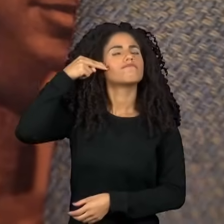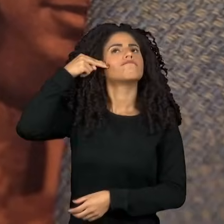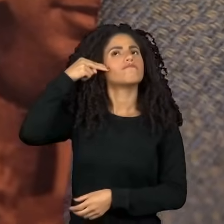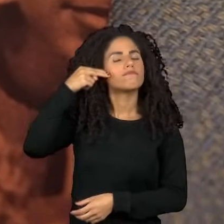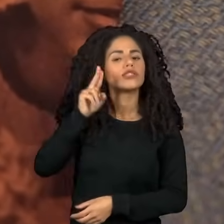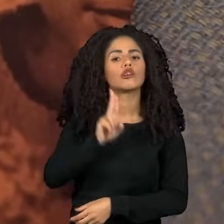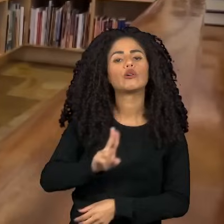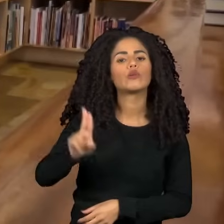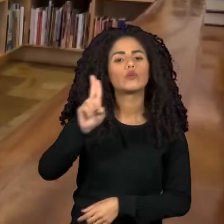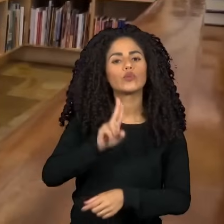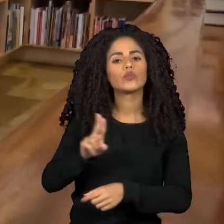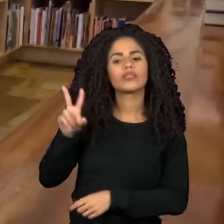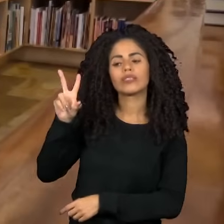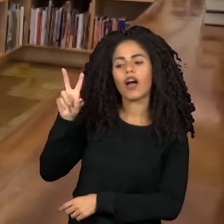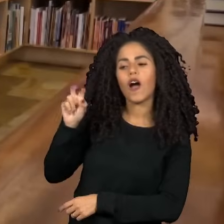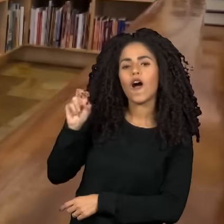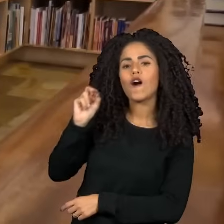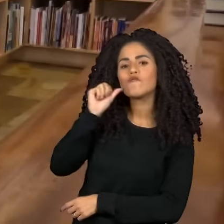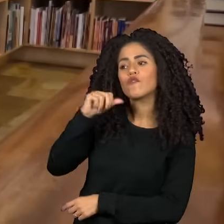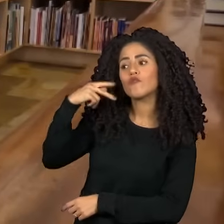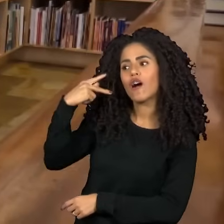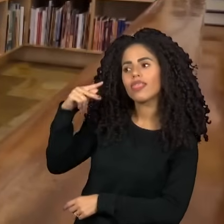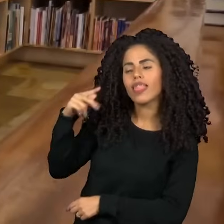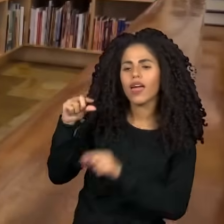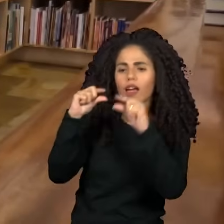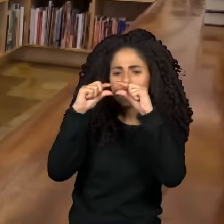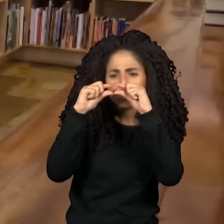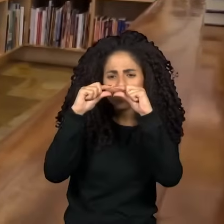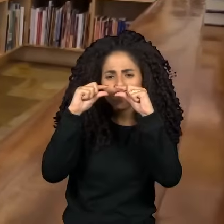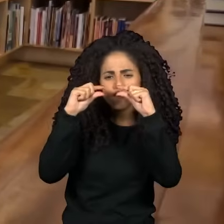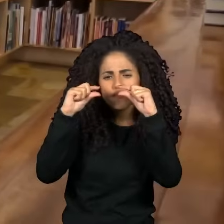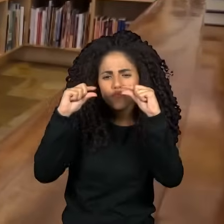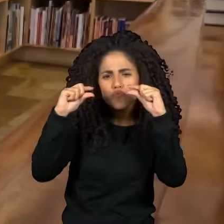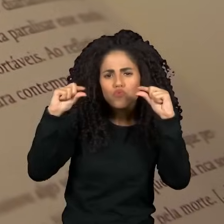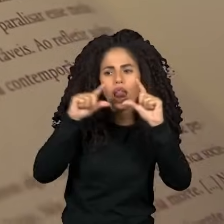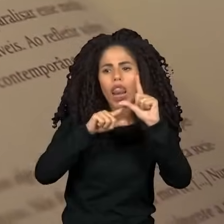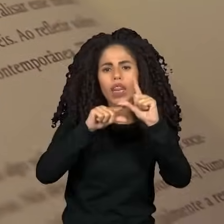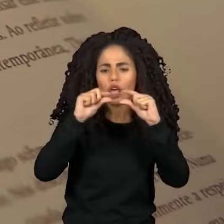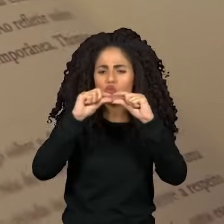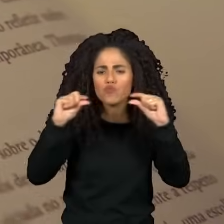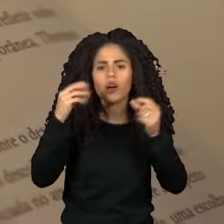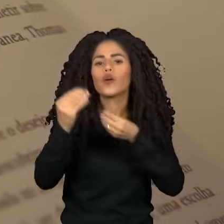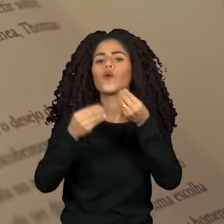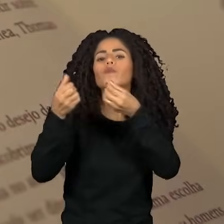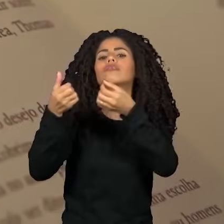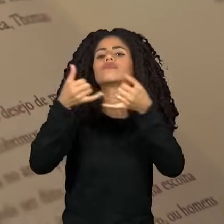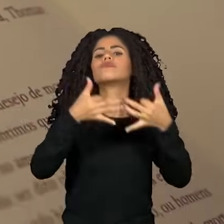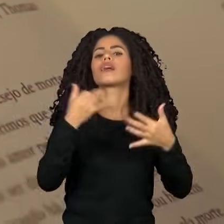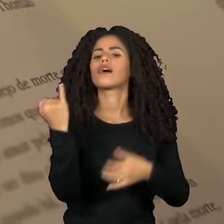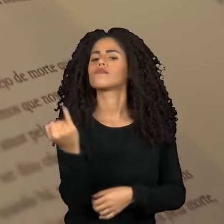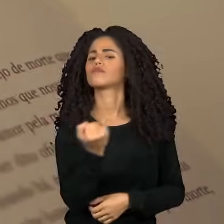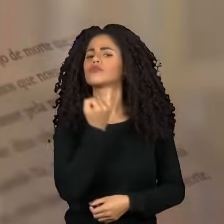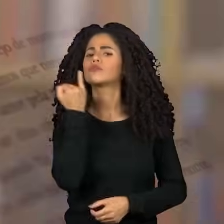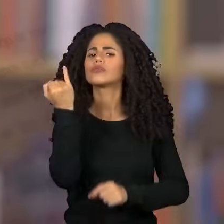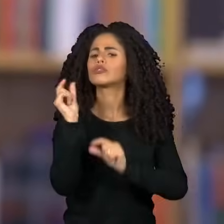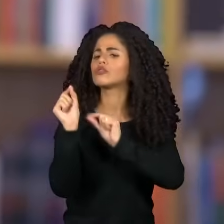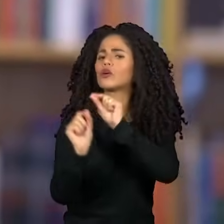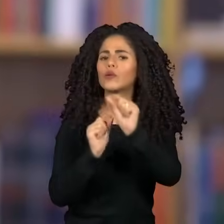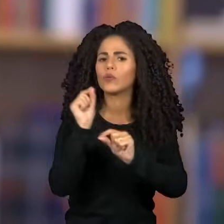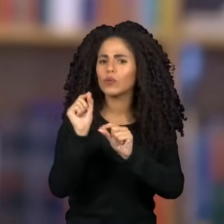o nome da avó em letra baixa, né, em letras minúsculas, para dizer que o que importa, na verdade, não